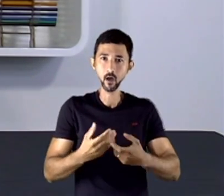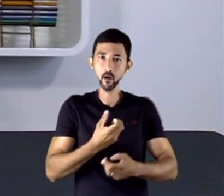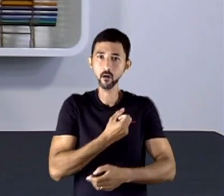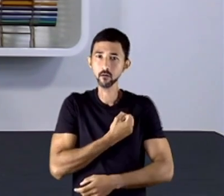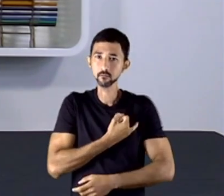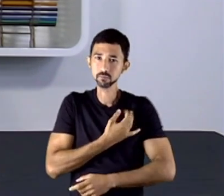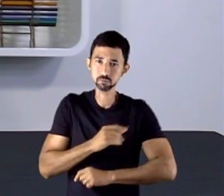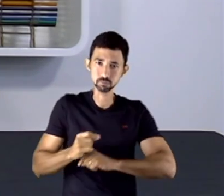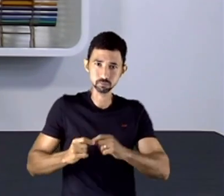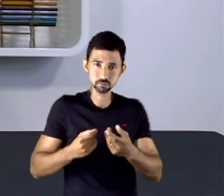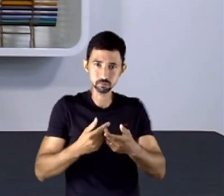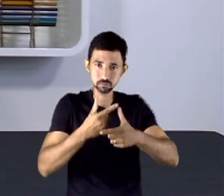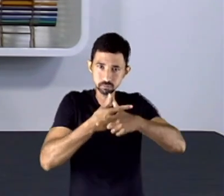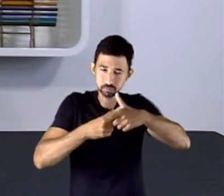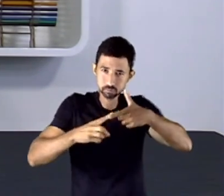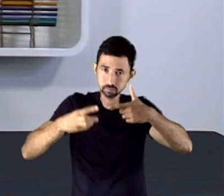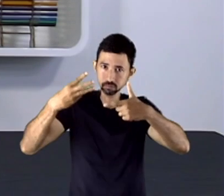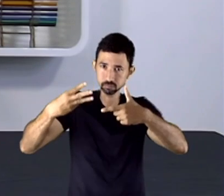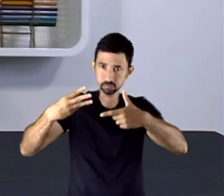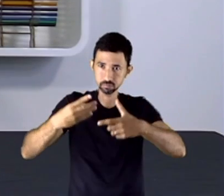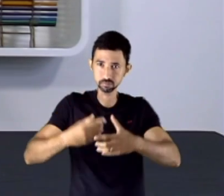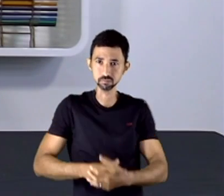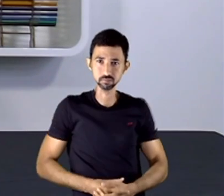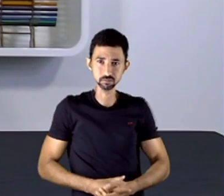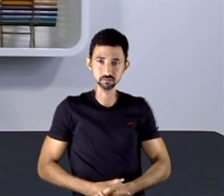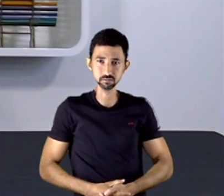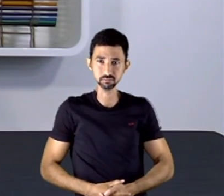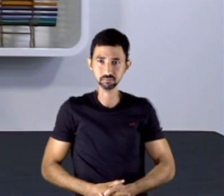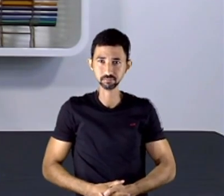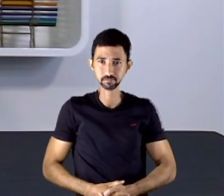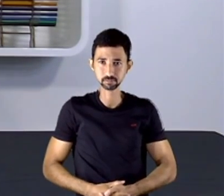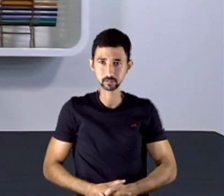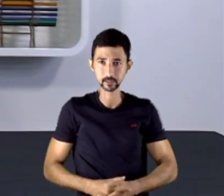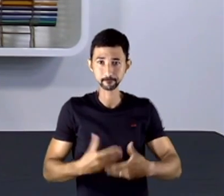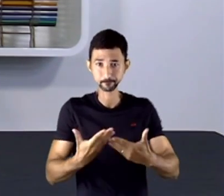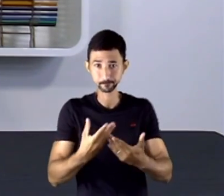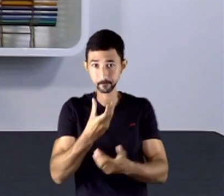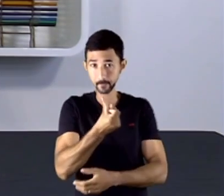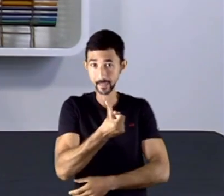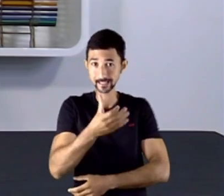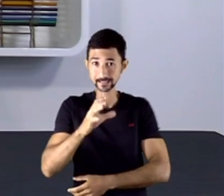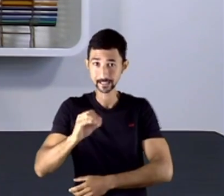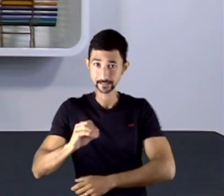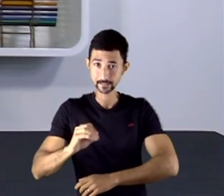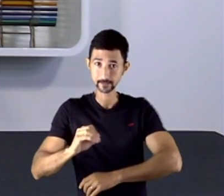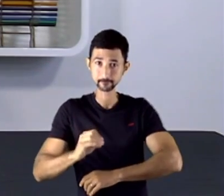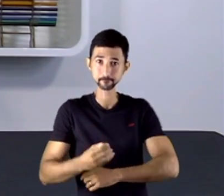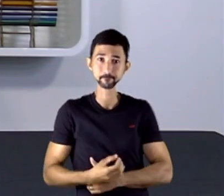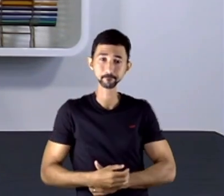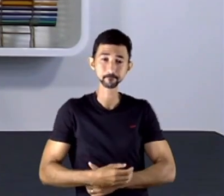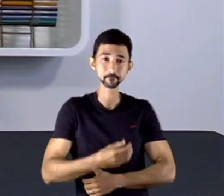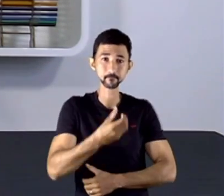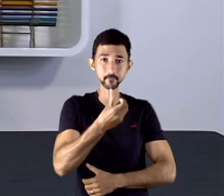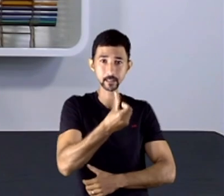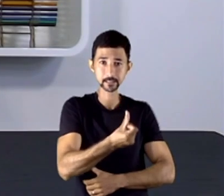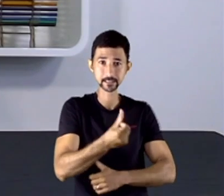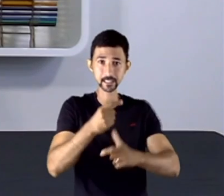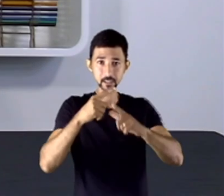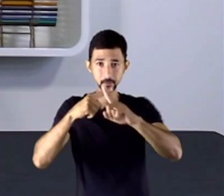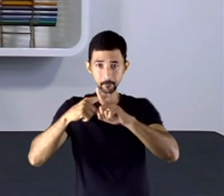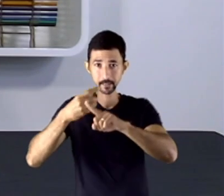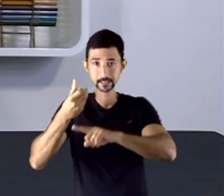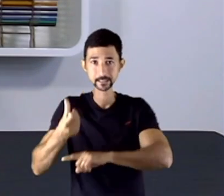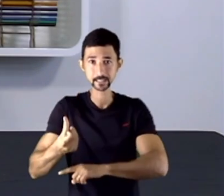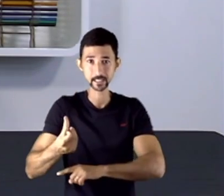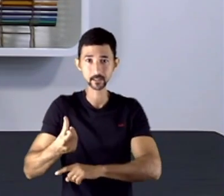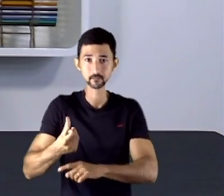número divisível por 3. Então, 60, 6 mais 0 dá 6. 6